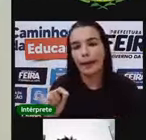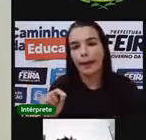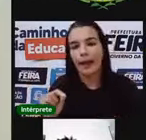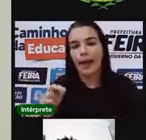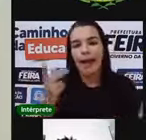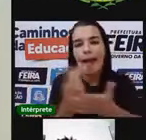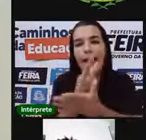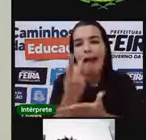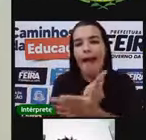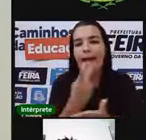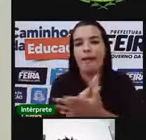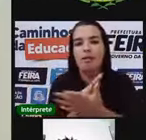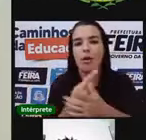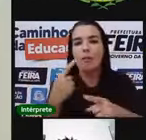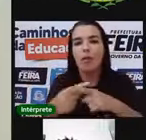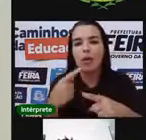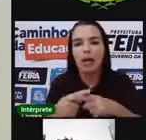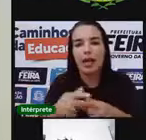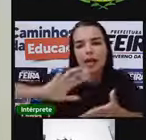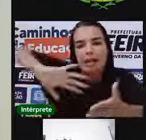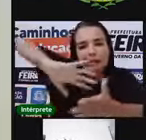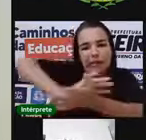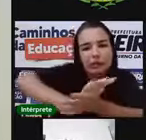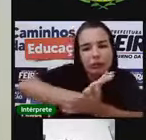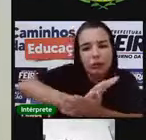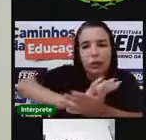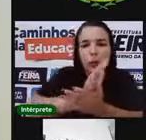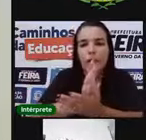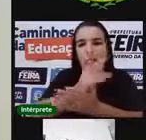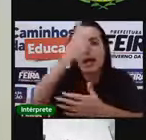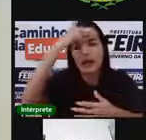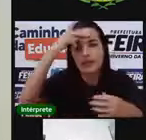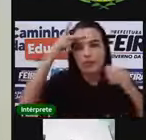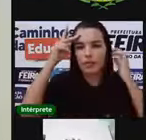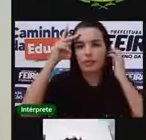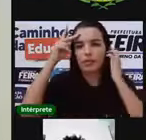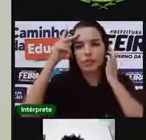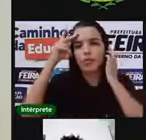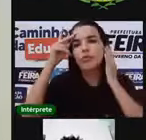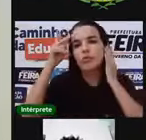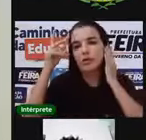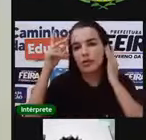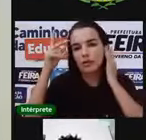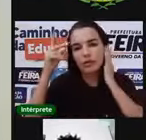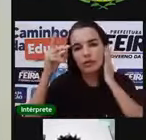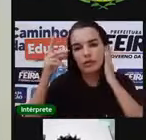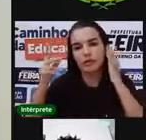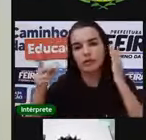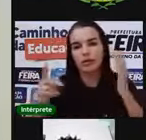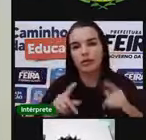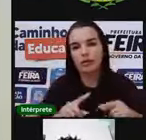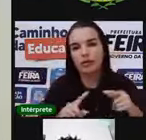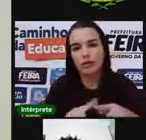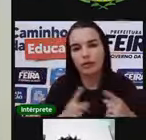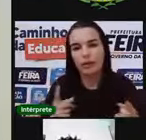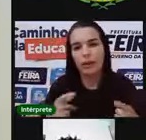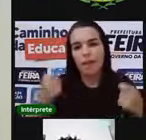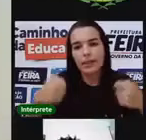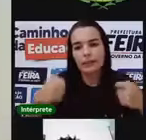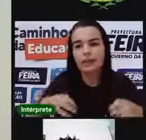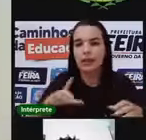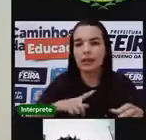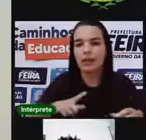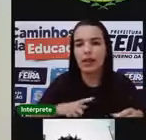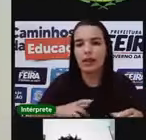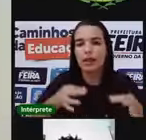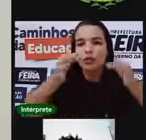vida. Qual é a importância de discutir sobre afeto, sororidade, equidade e justiça nesse